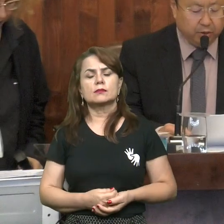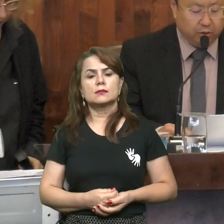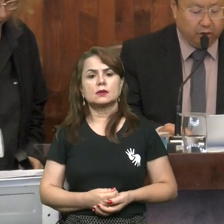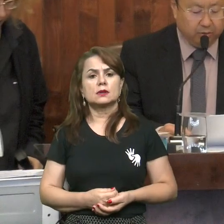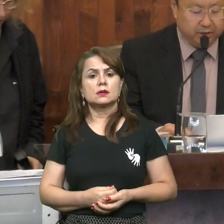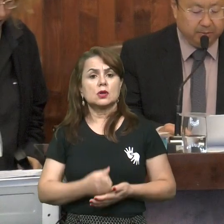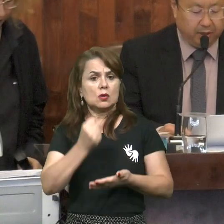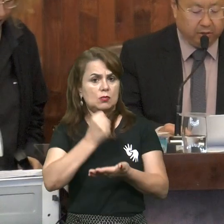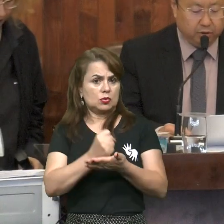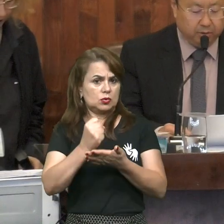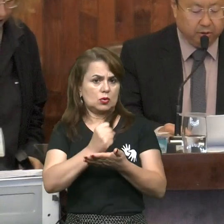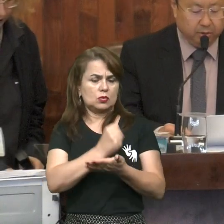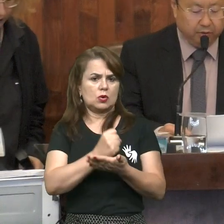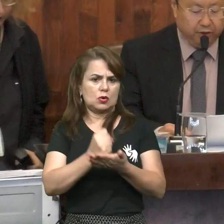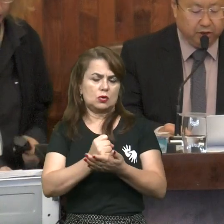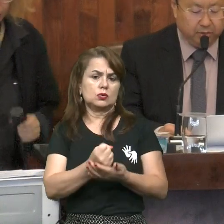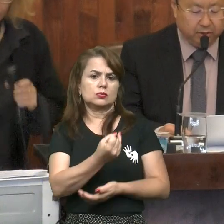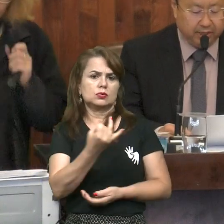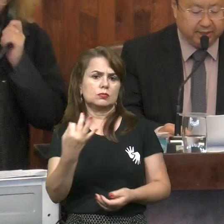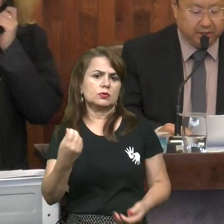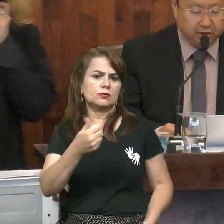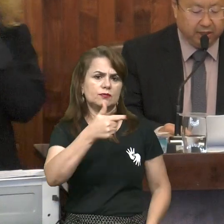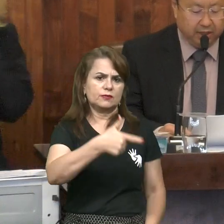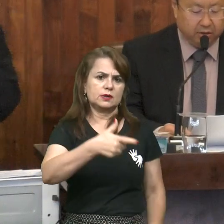Através do protocolo municipal sob número